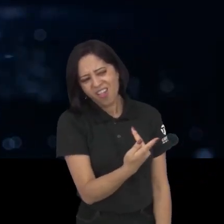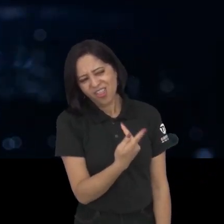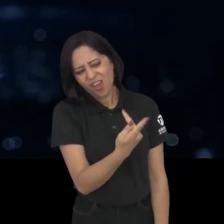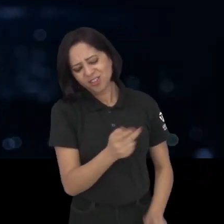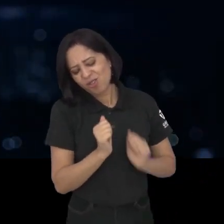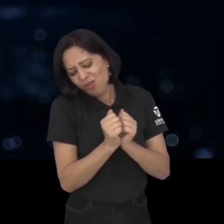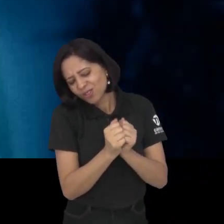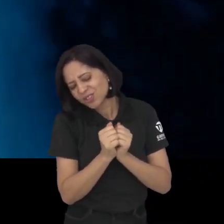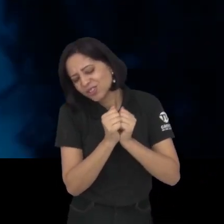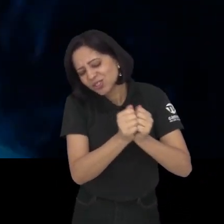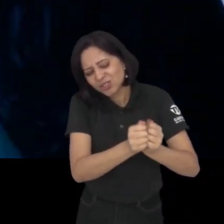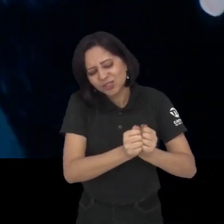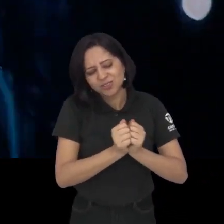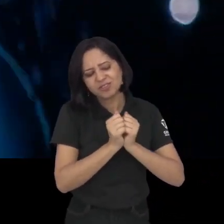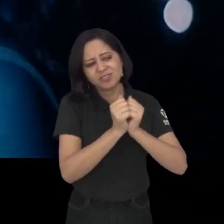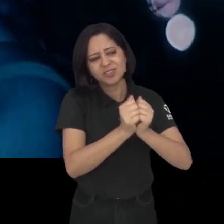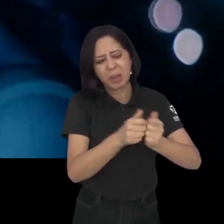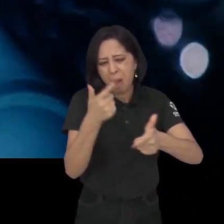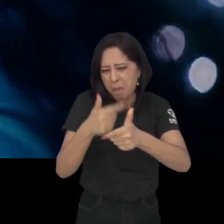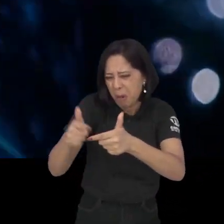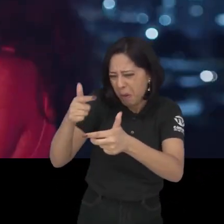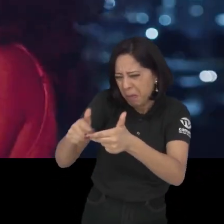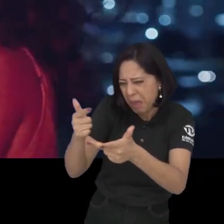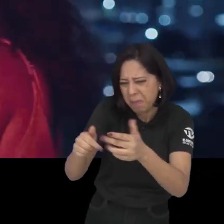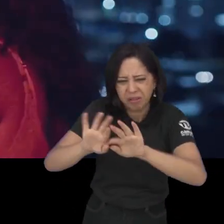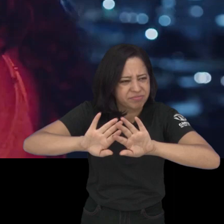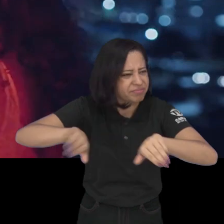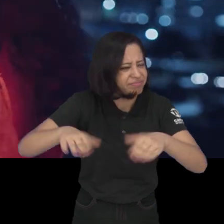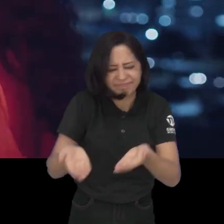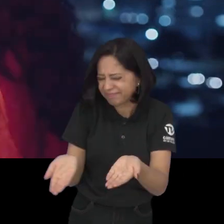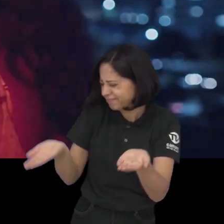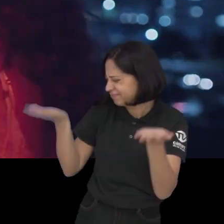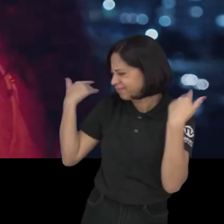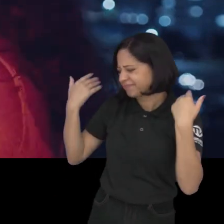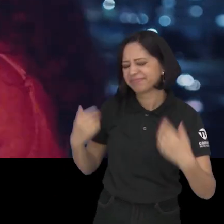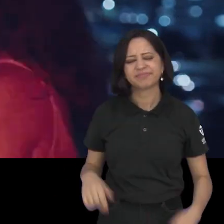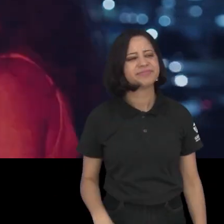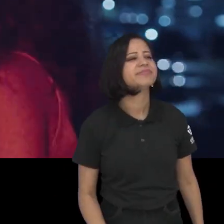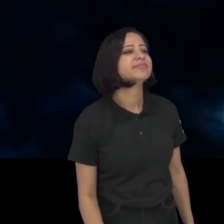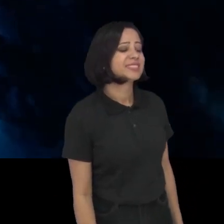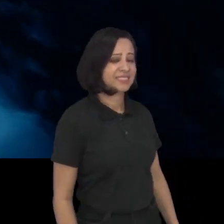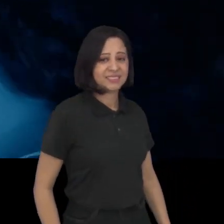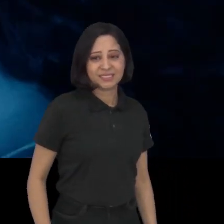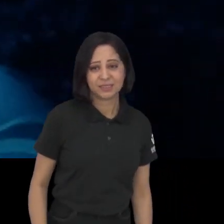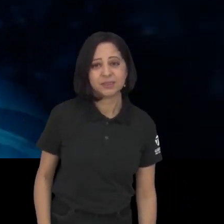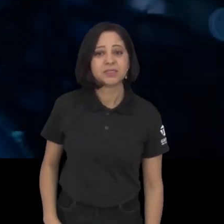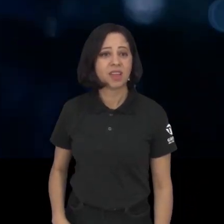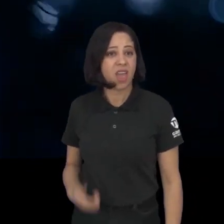só nós dois, o resto a gente deixa pra depois.